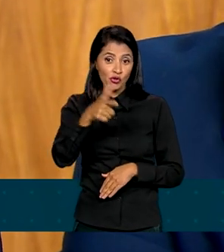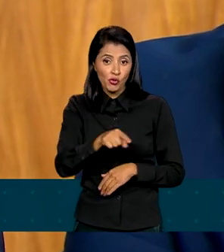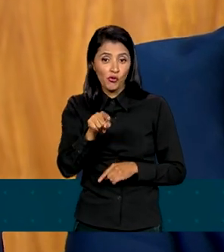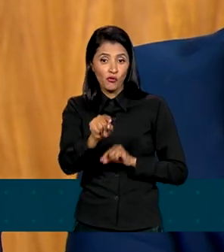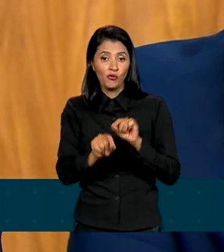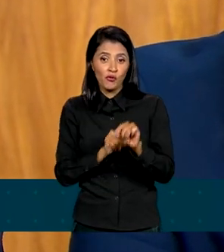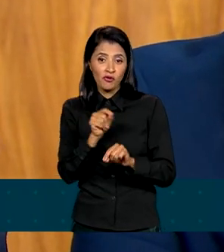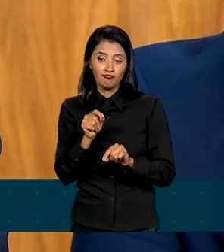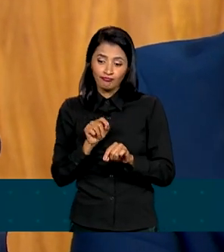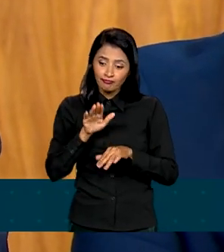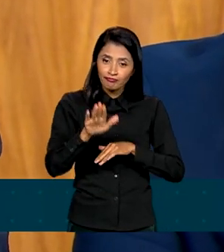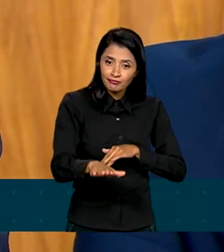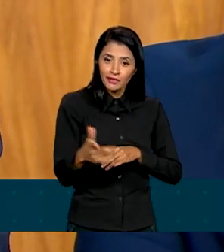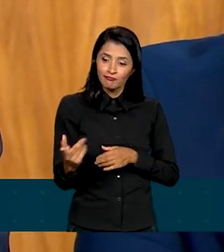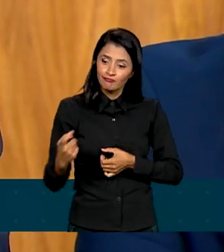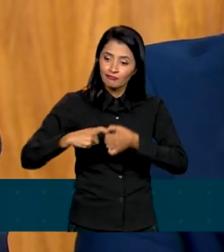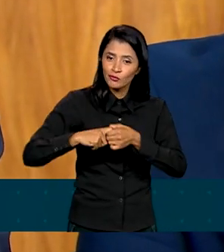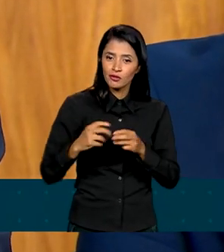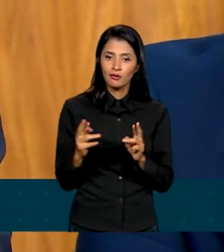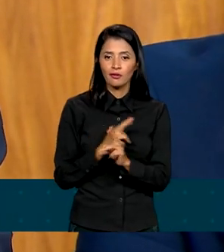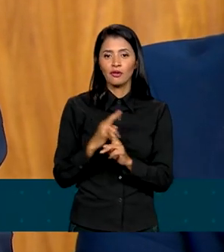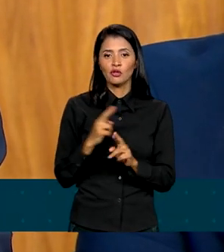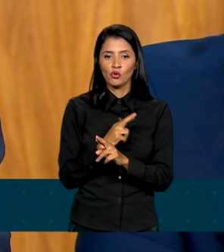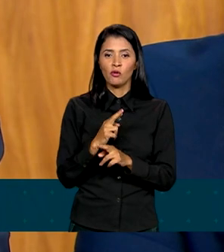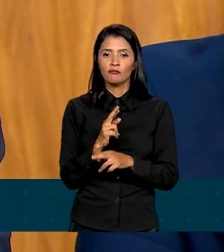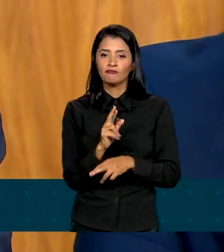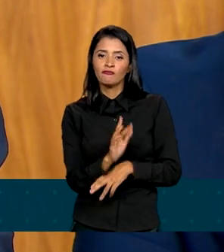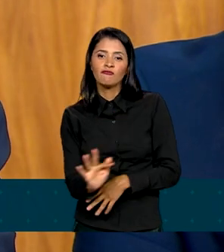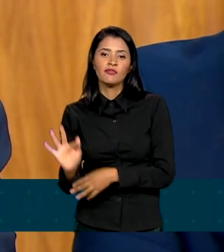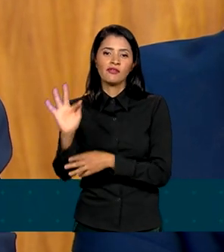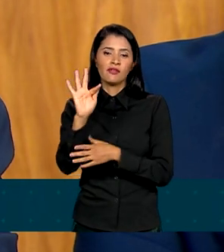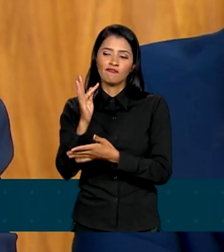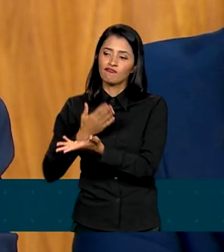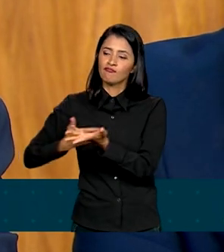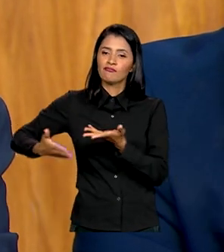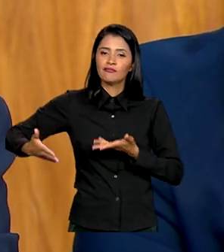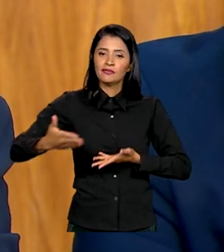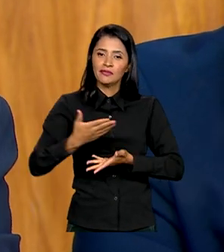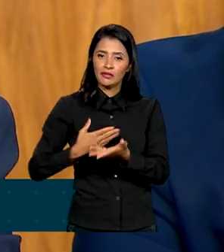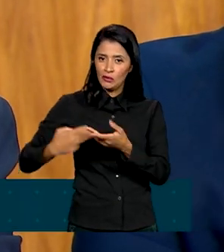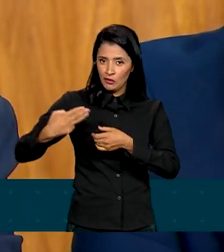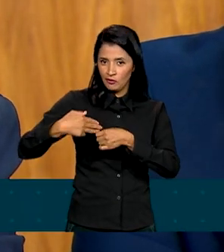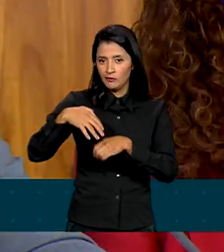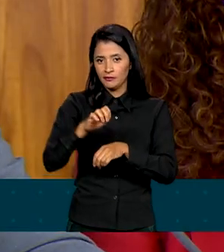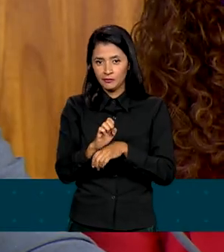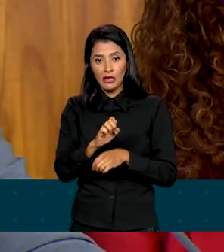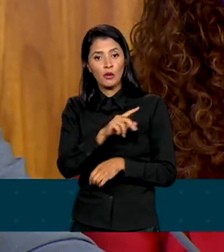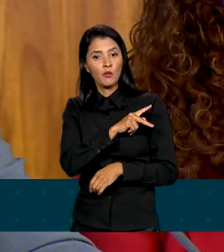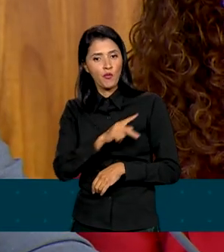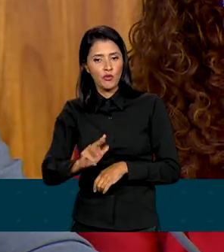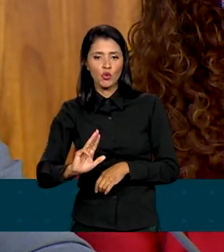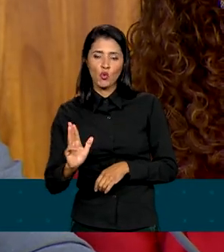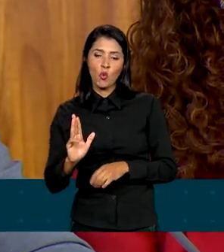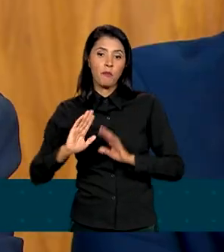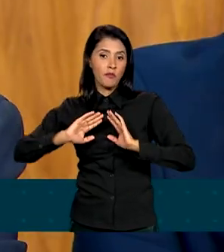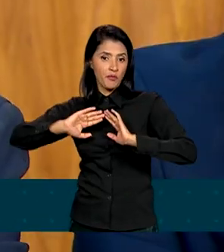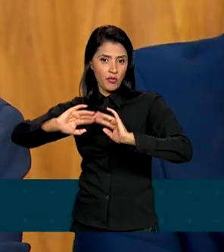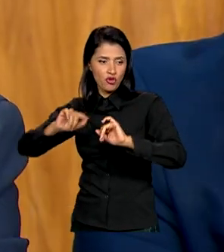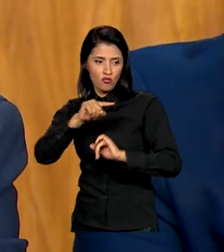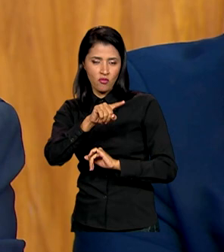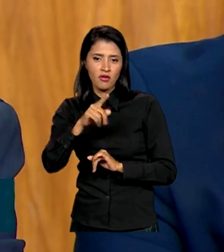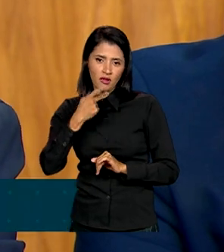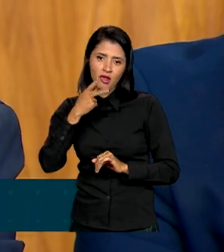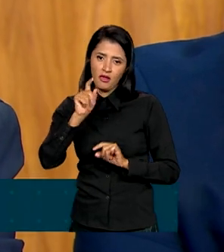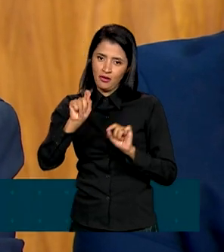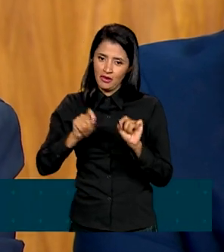do restabelecimento das relações federativas. E o presidente Lula, portanto, me pediu, porque ele faz